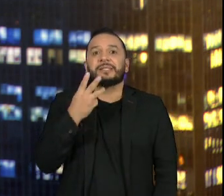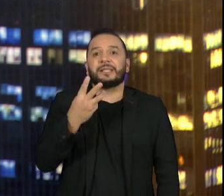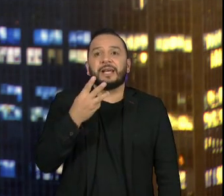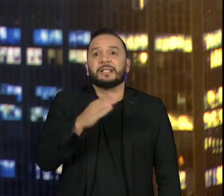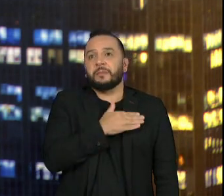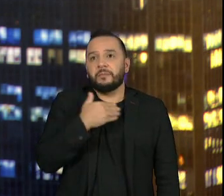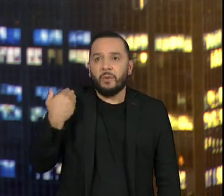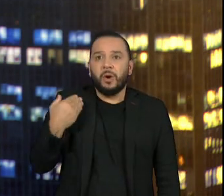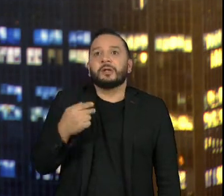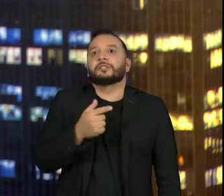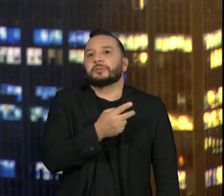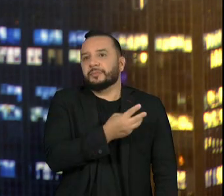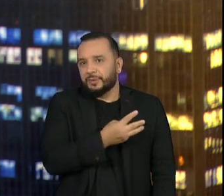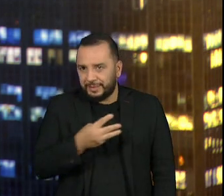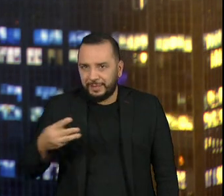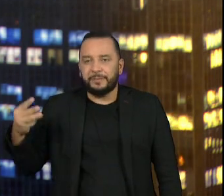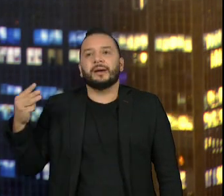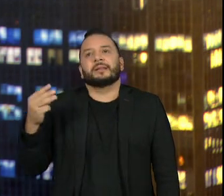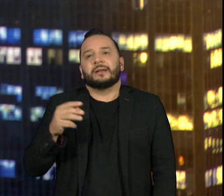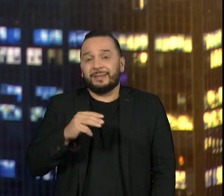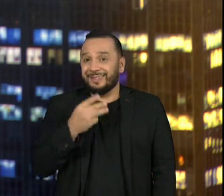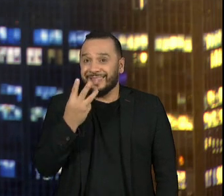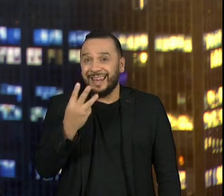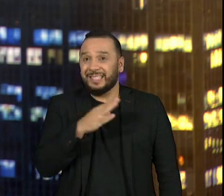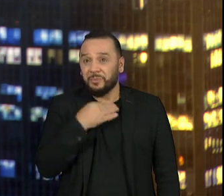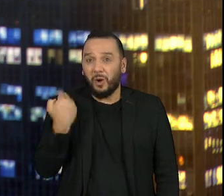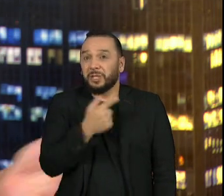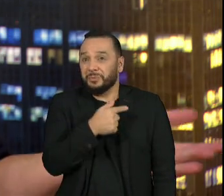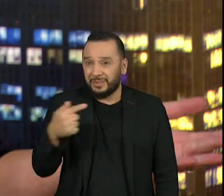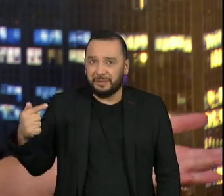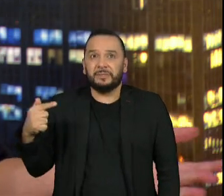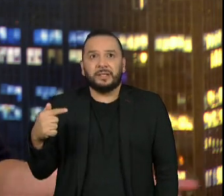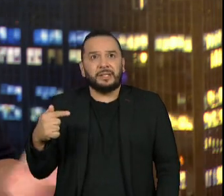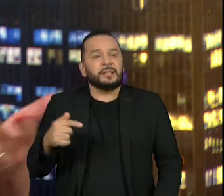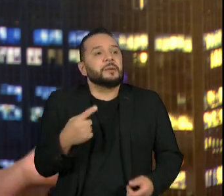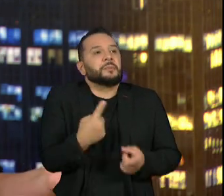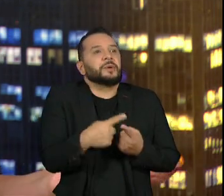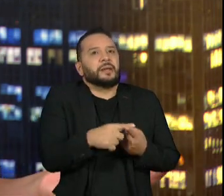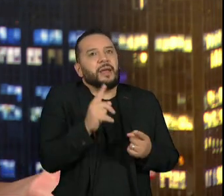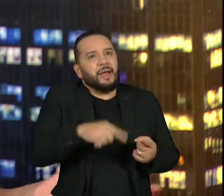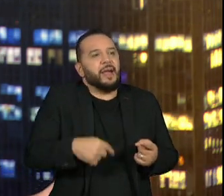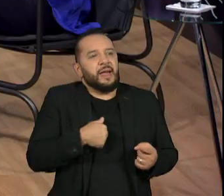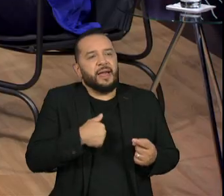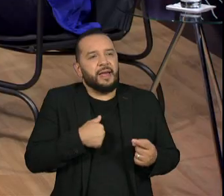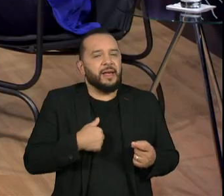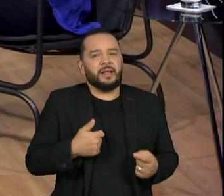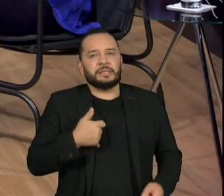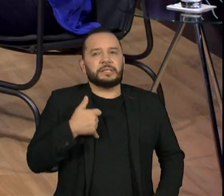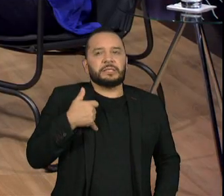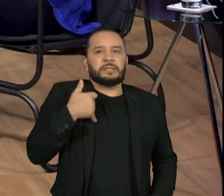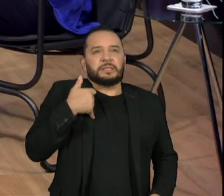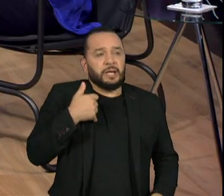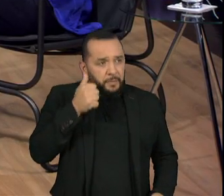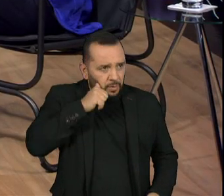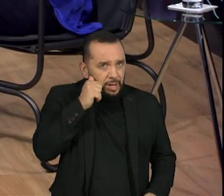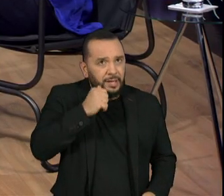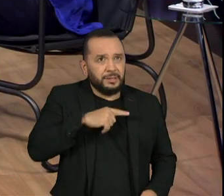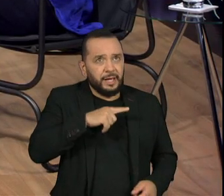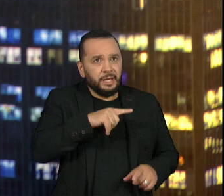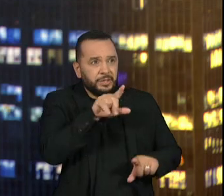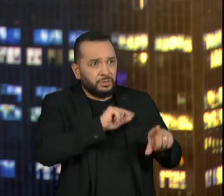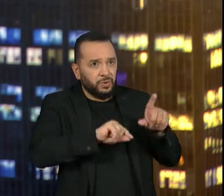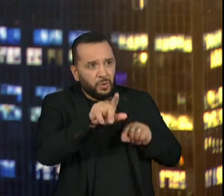né? Só o perigo, né? Quer dizer, então era a vaidade acima de tudo? Será que ela tinha escolha para fugir